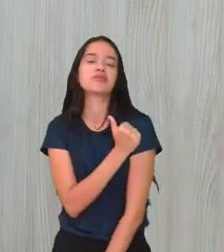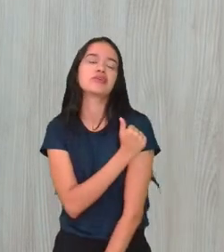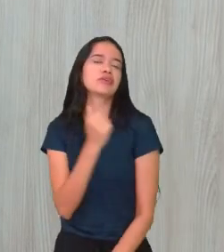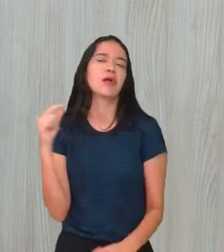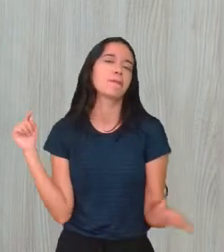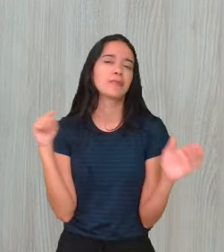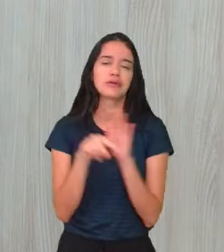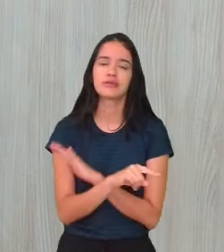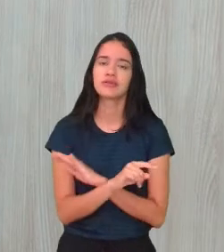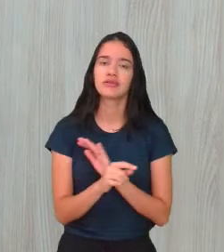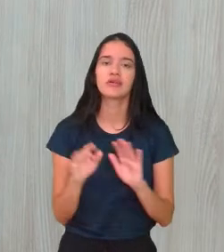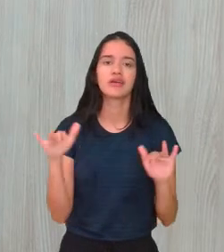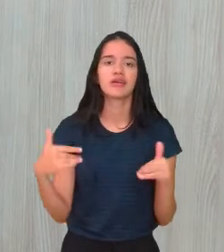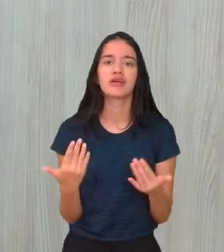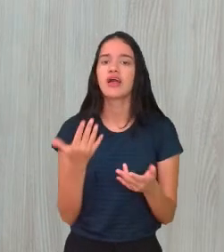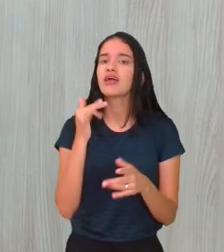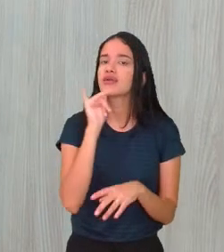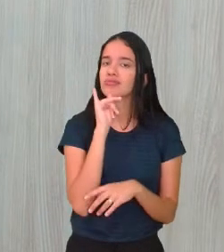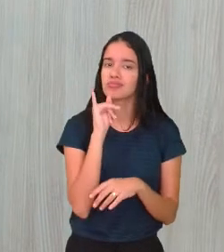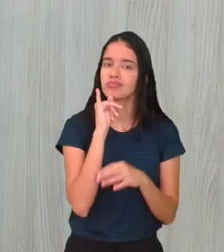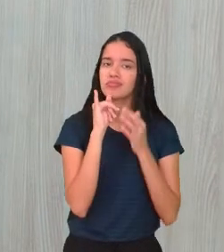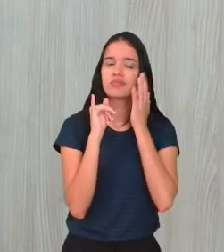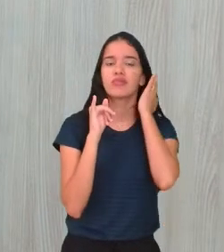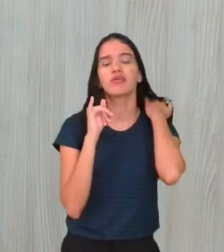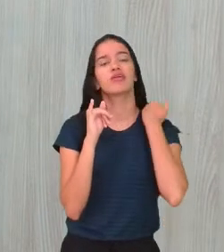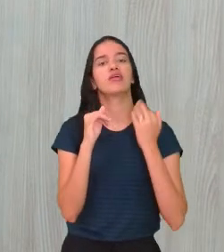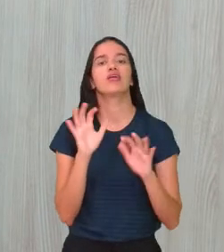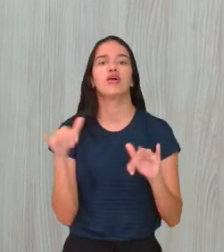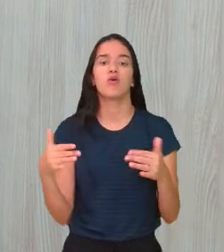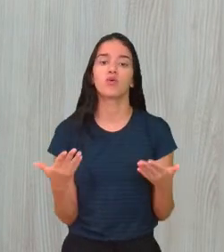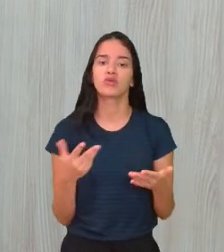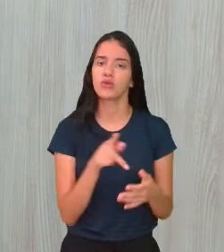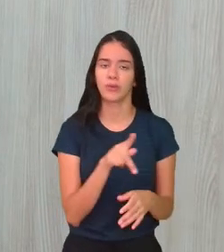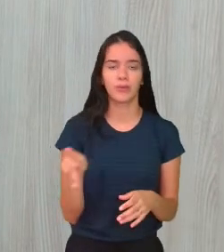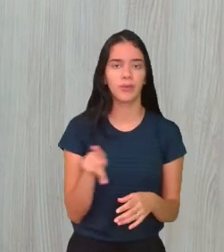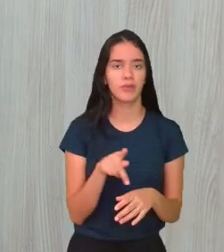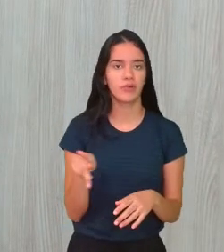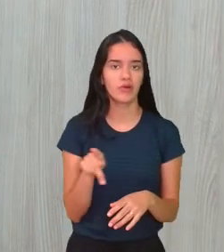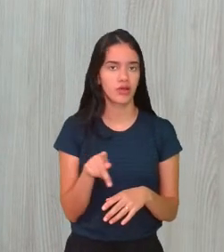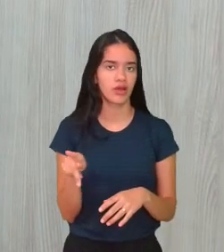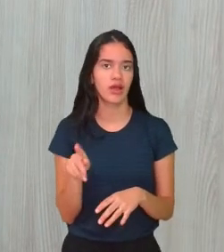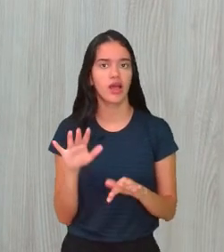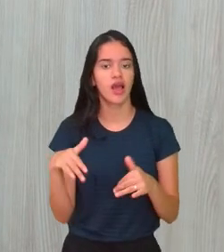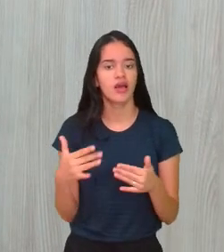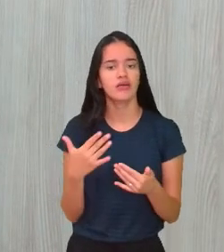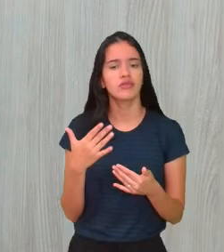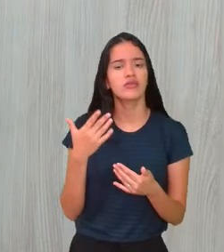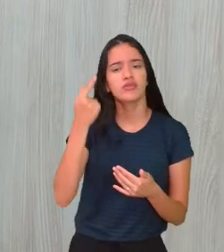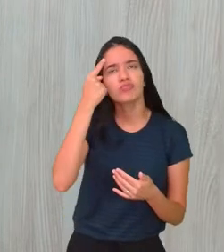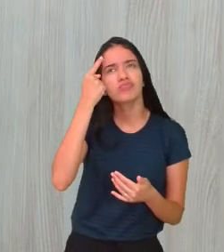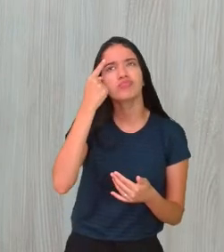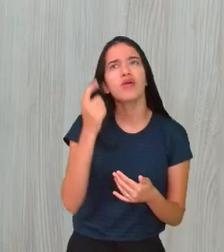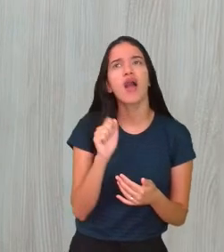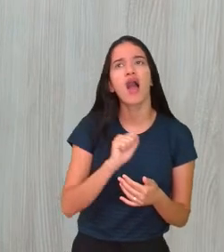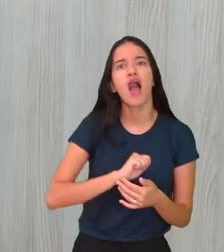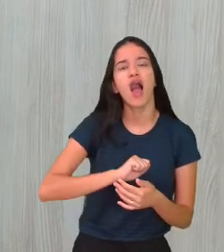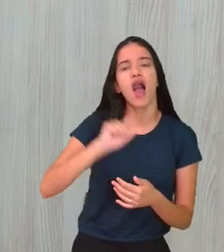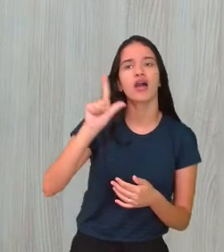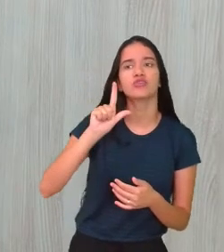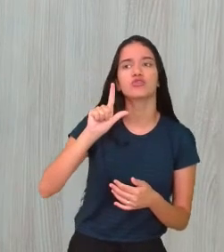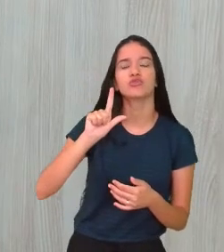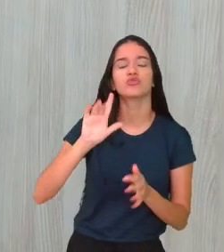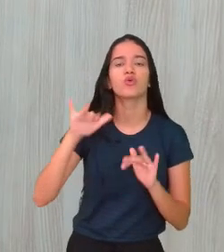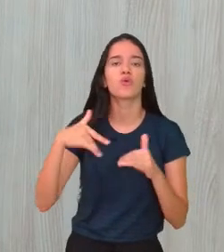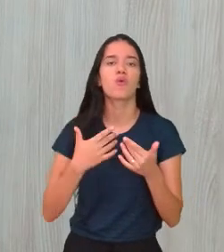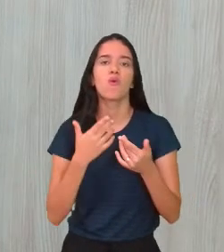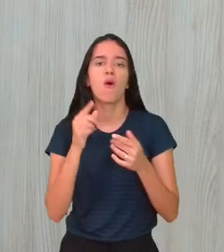assim. Manda ver. Nesses exemplos, quando o professor Pedro vai associando o azul com a bolinha